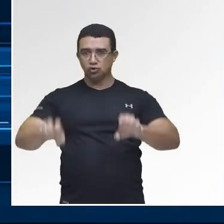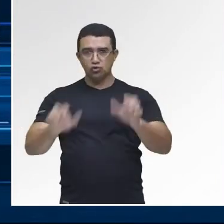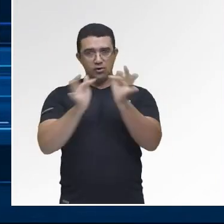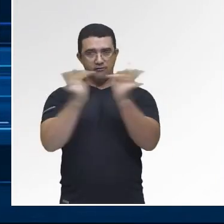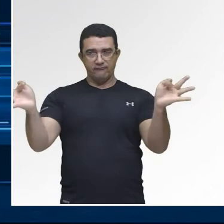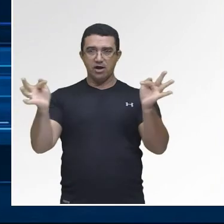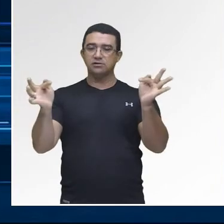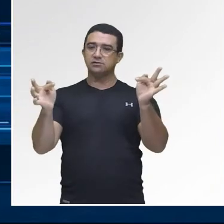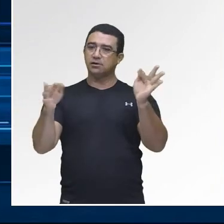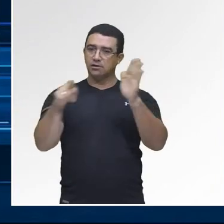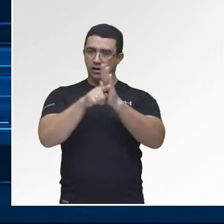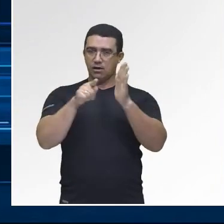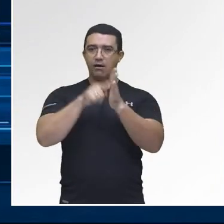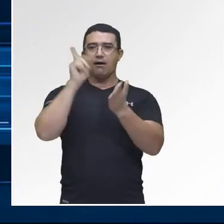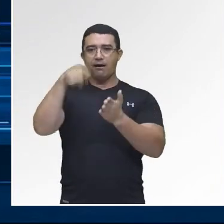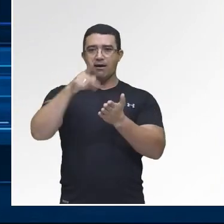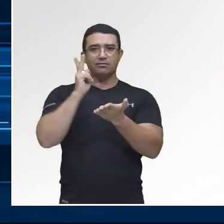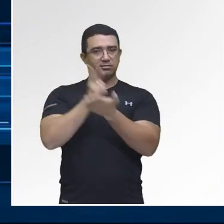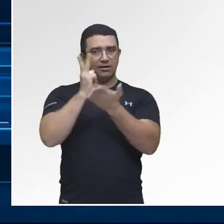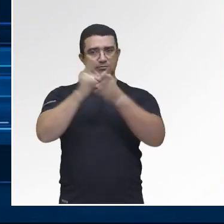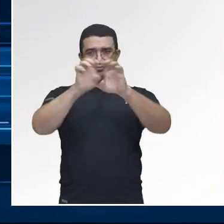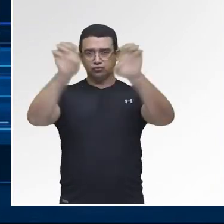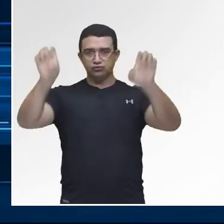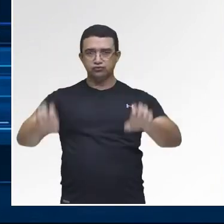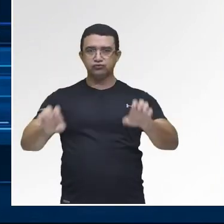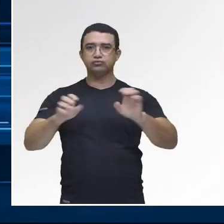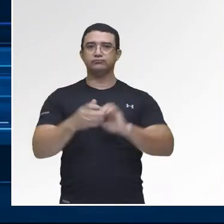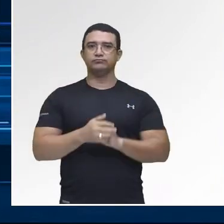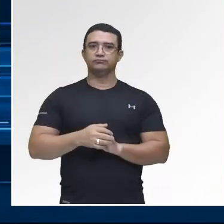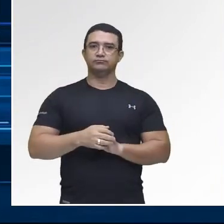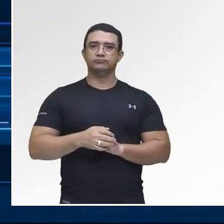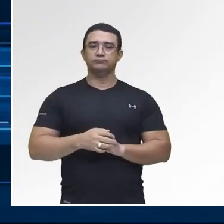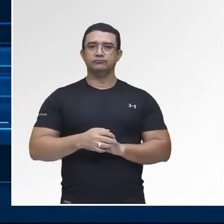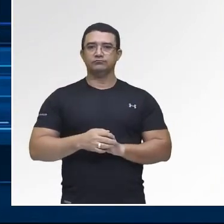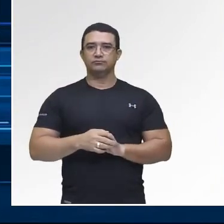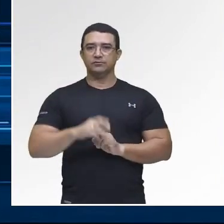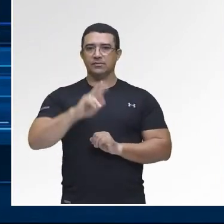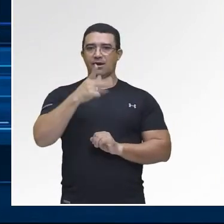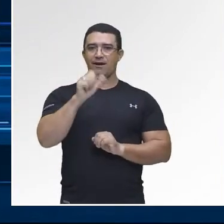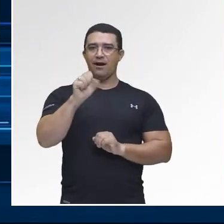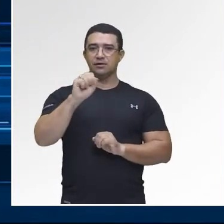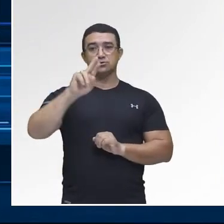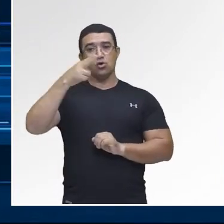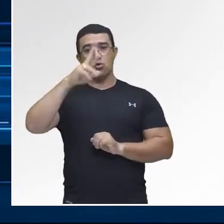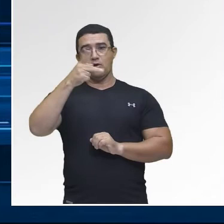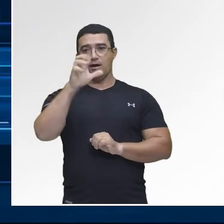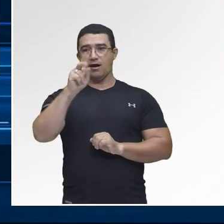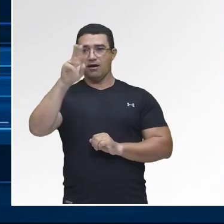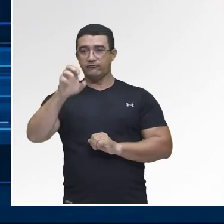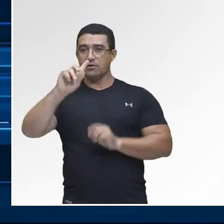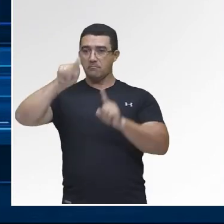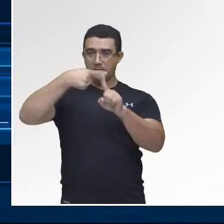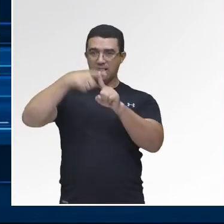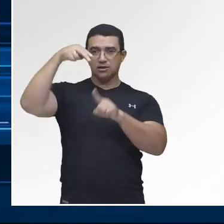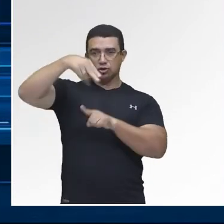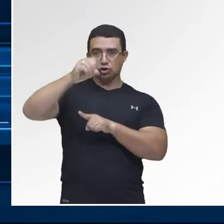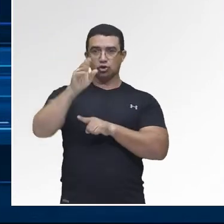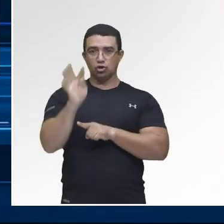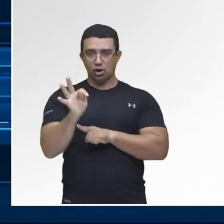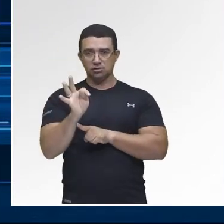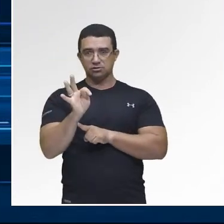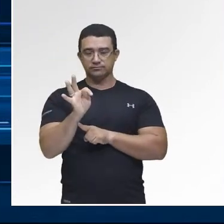present perfect é sempre essa. Have or has, mais not, mais verbo no particípio, né? Mais